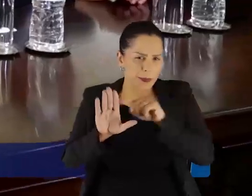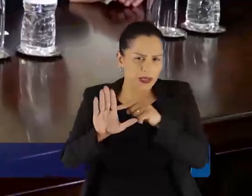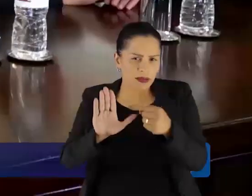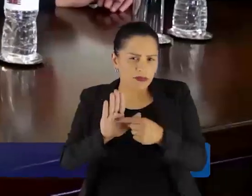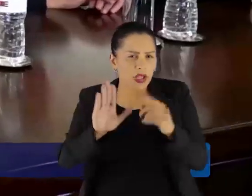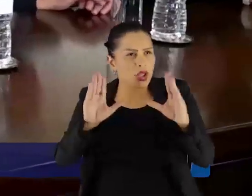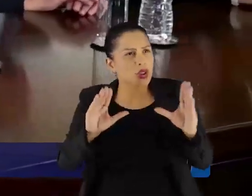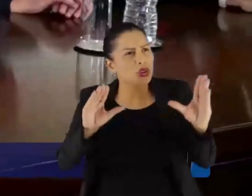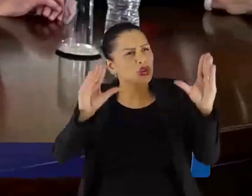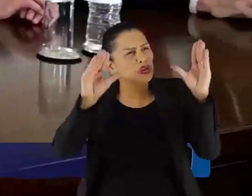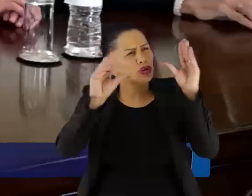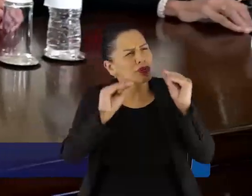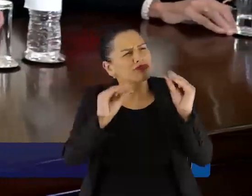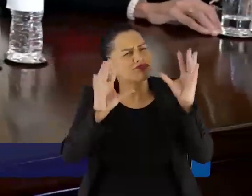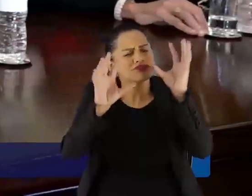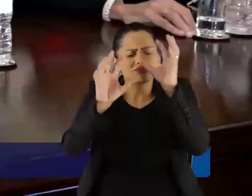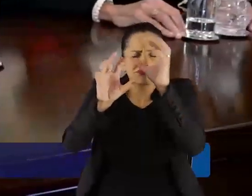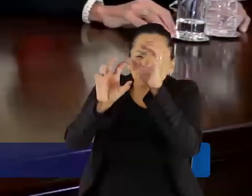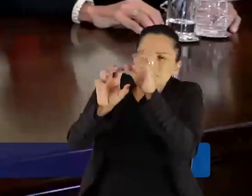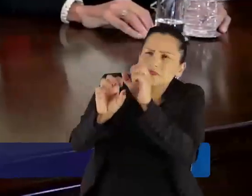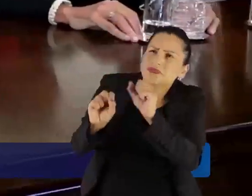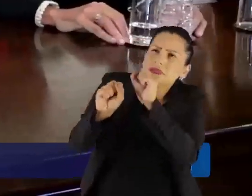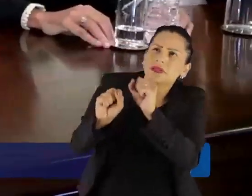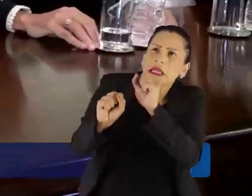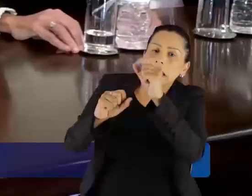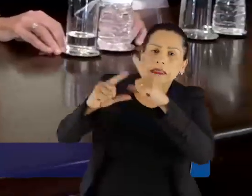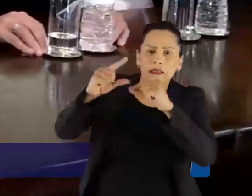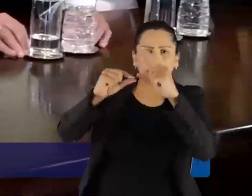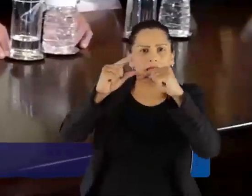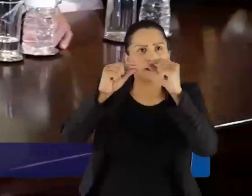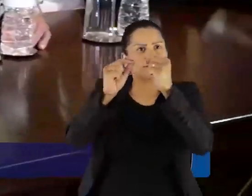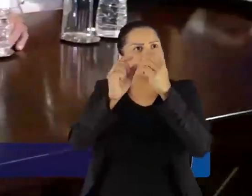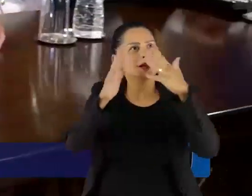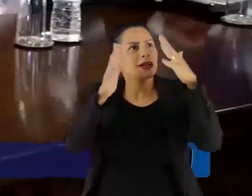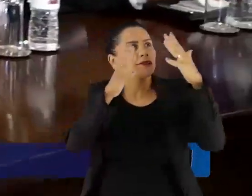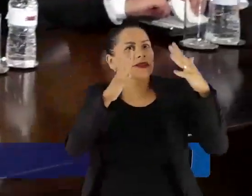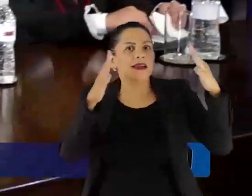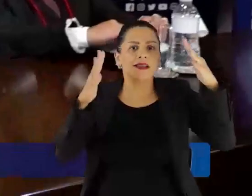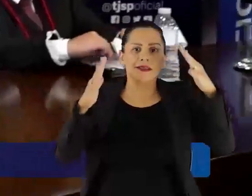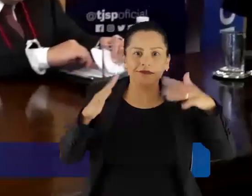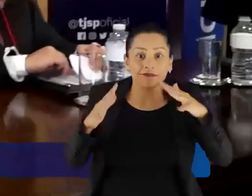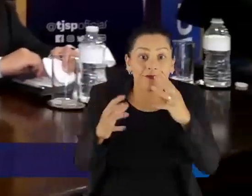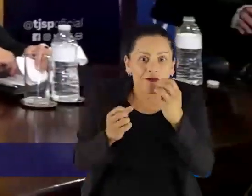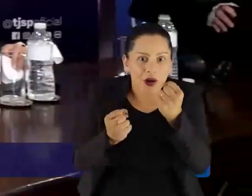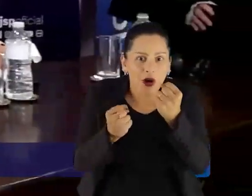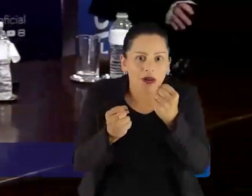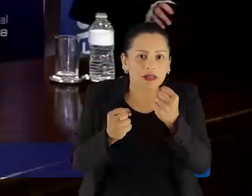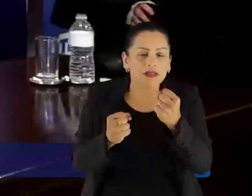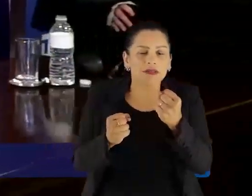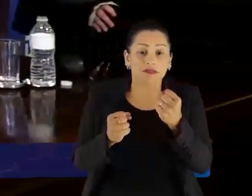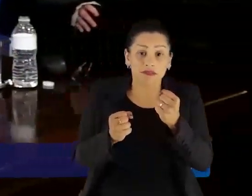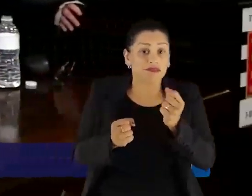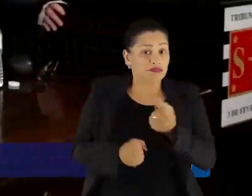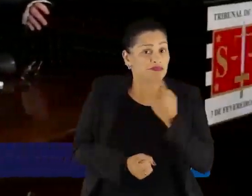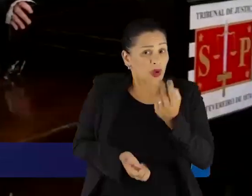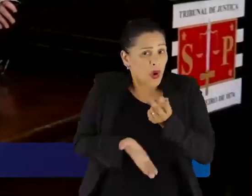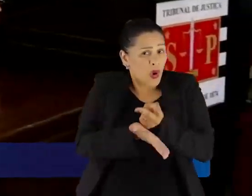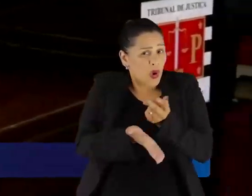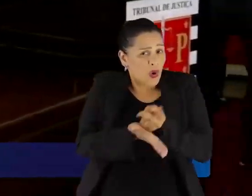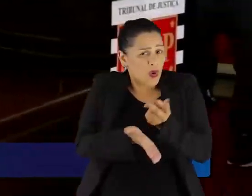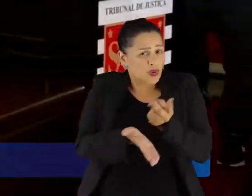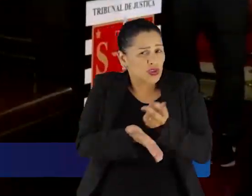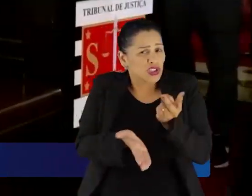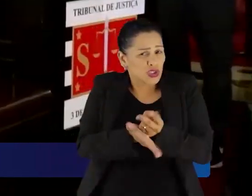brilham com maior intensidade Ah e ainda vivemos uma noite escura vivemos uma